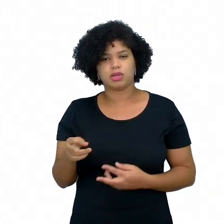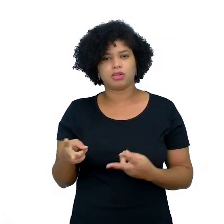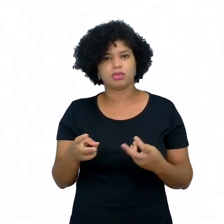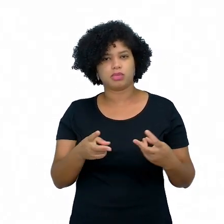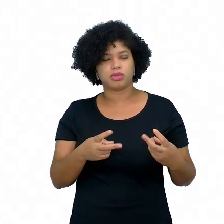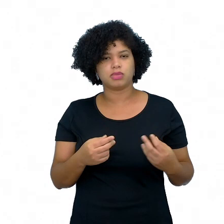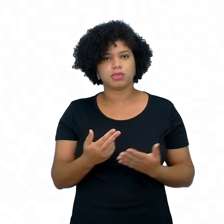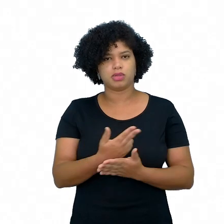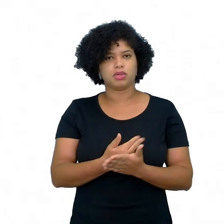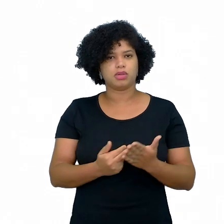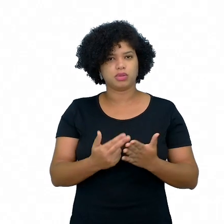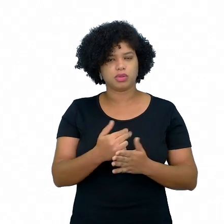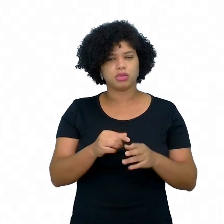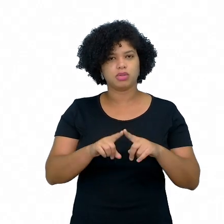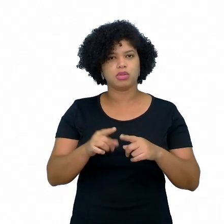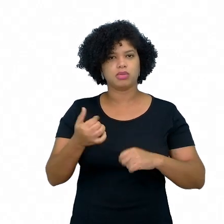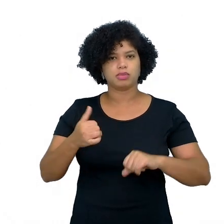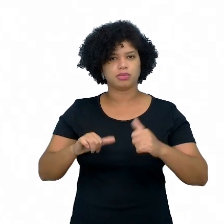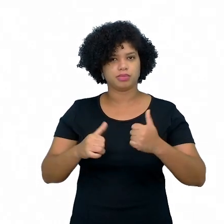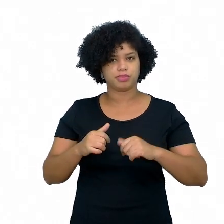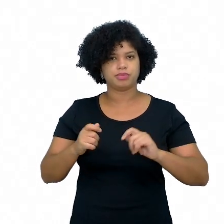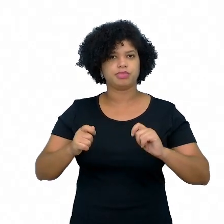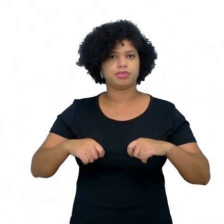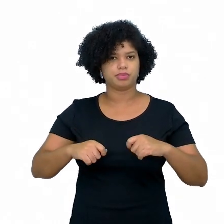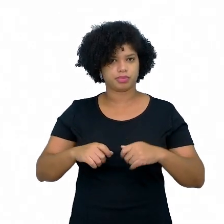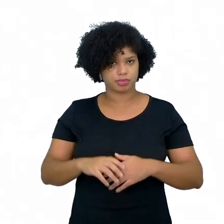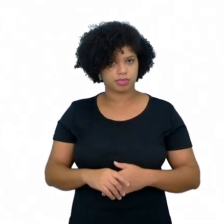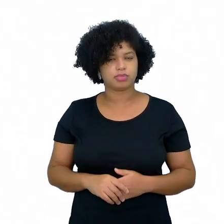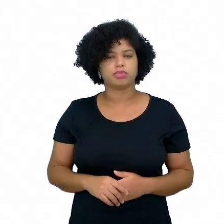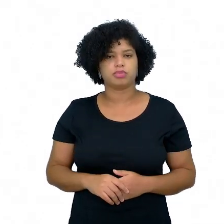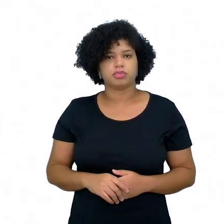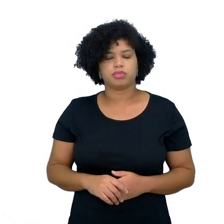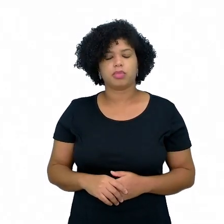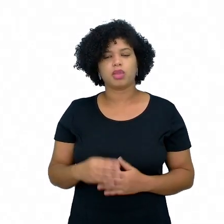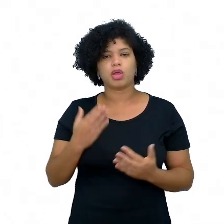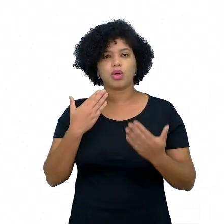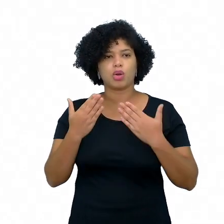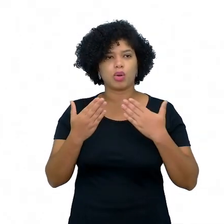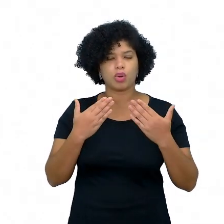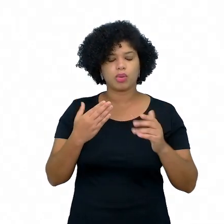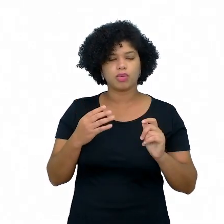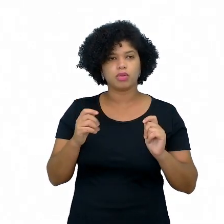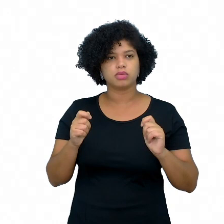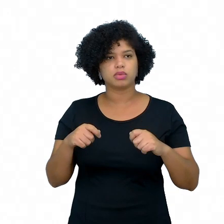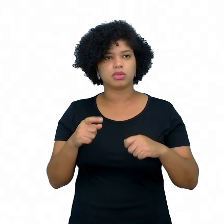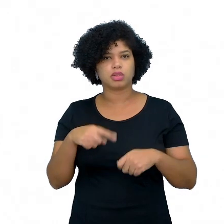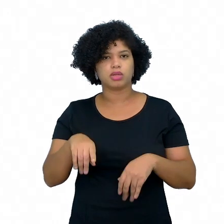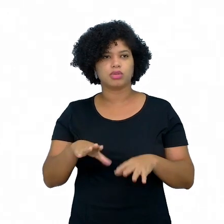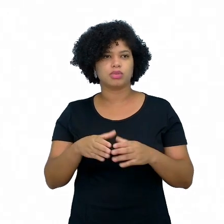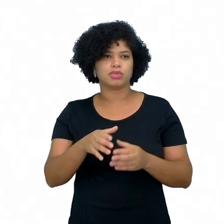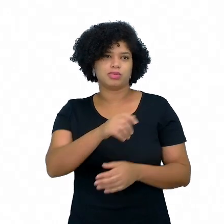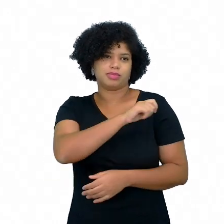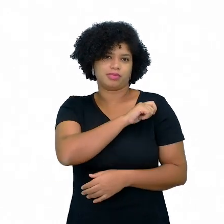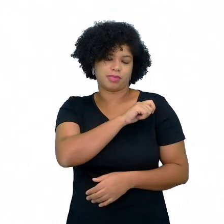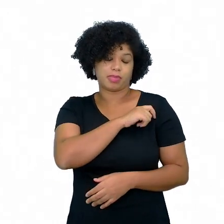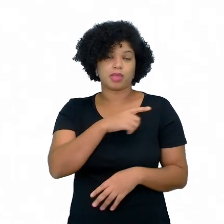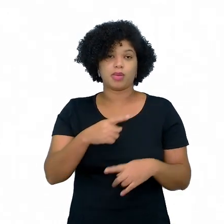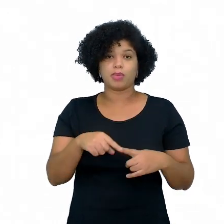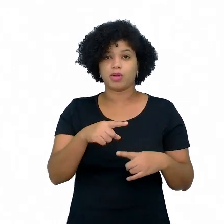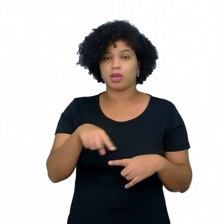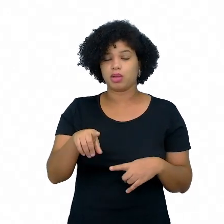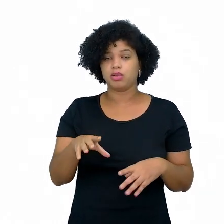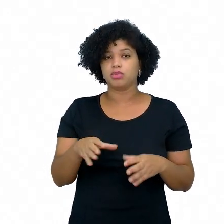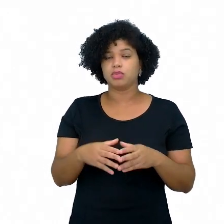observando, desenhando, analisando, né? E vai discutir aí com os alunos. Os estudantes